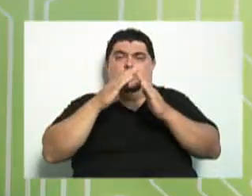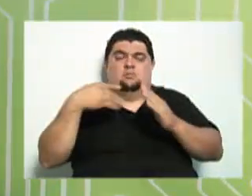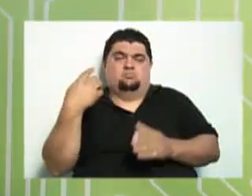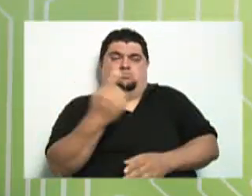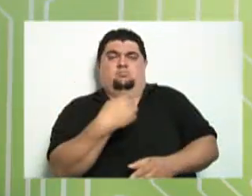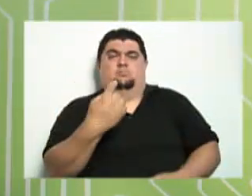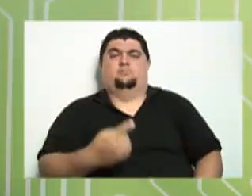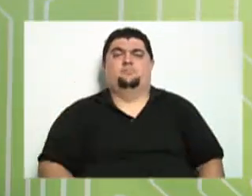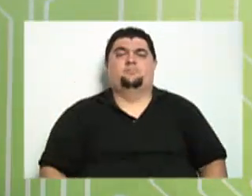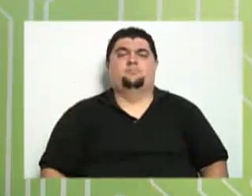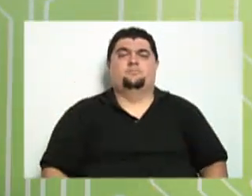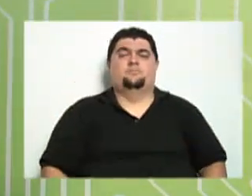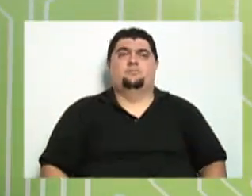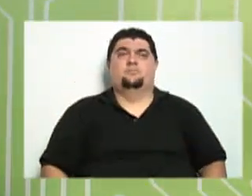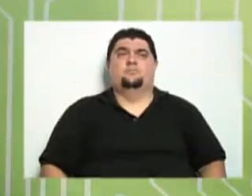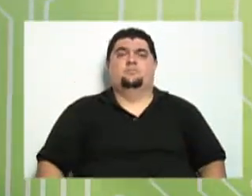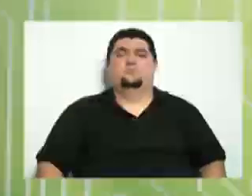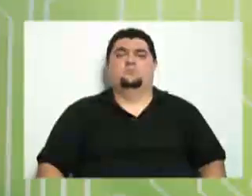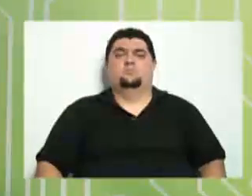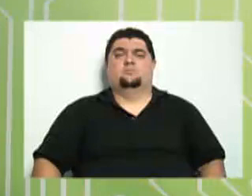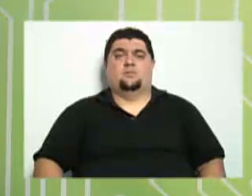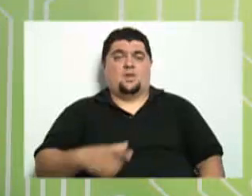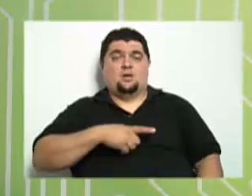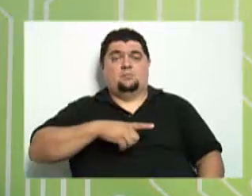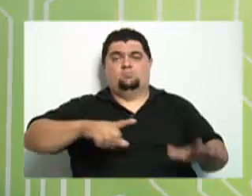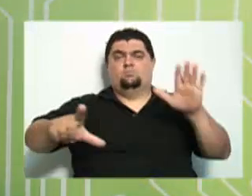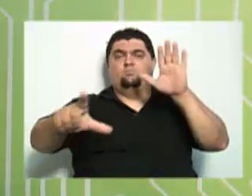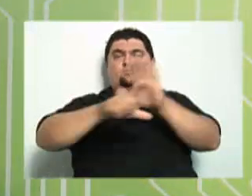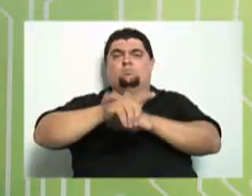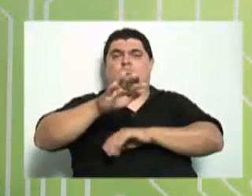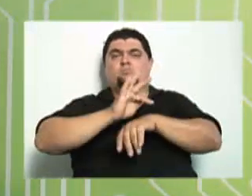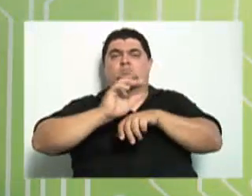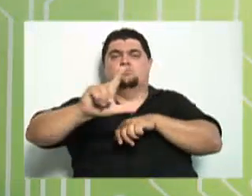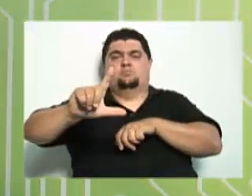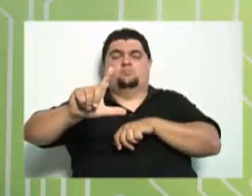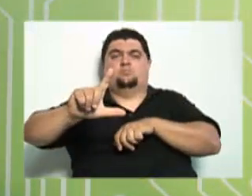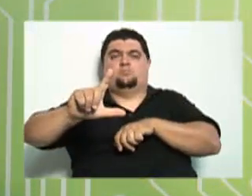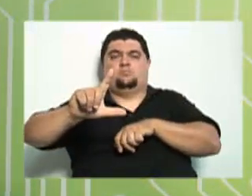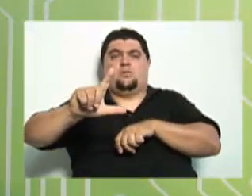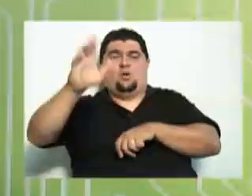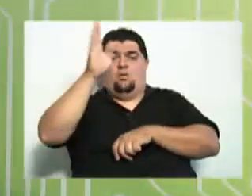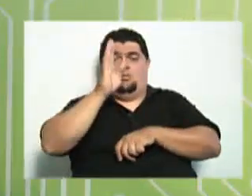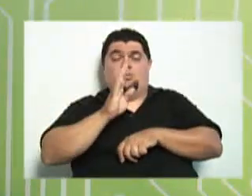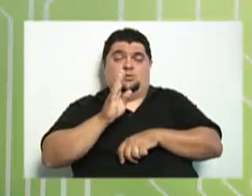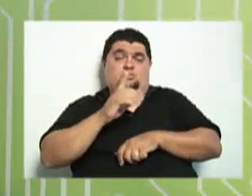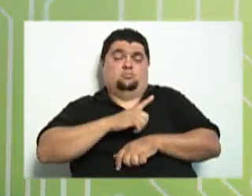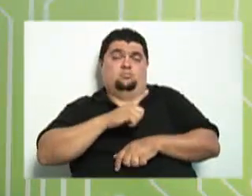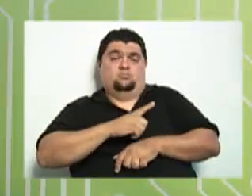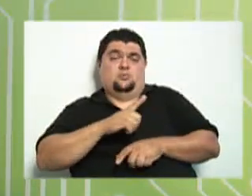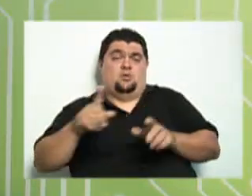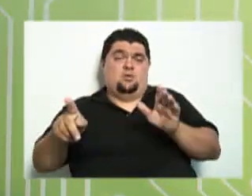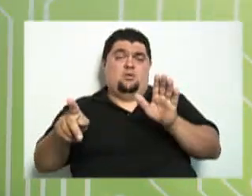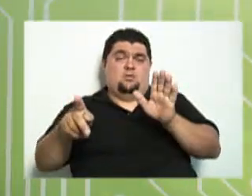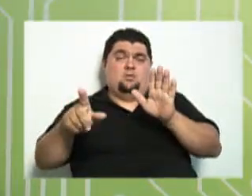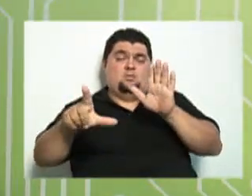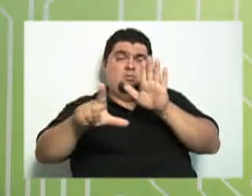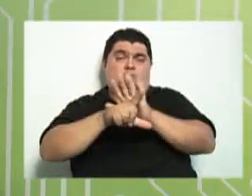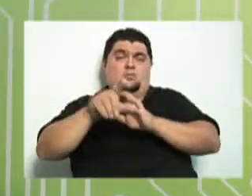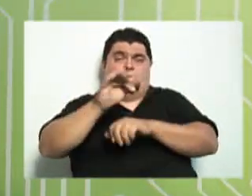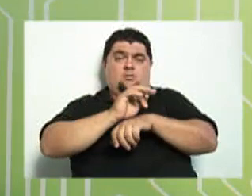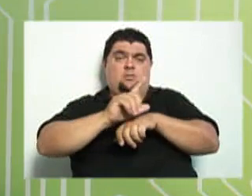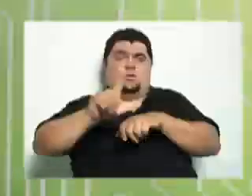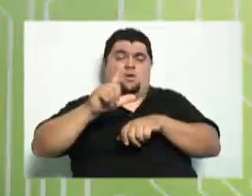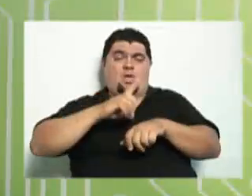Rondônia. Porque está na nossa Constituição Federal. O Brasil tem a sua Constituição, um dos seus objetivos é diminuir